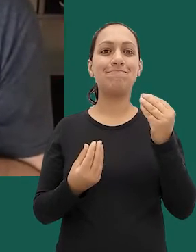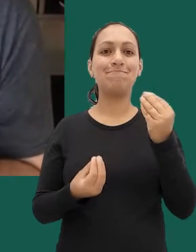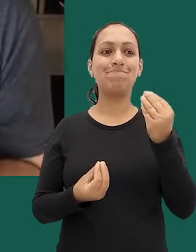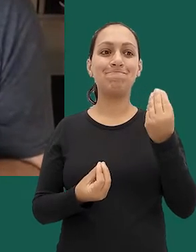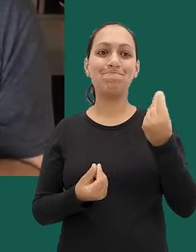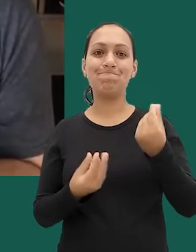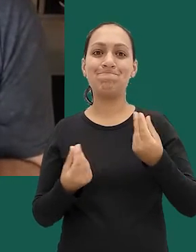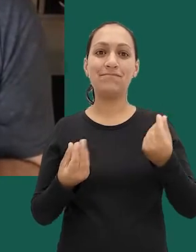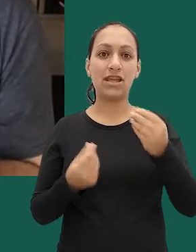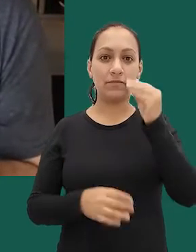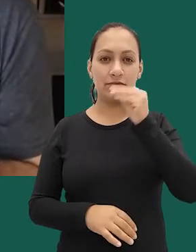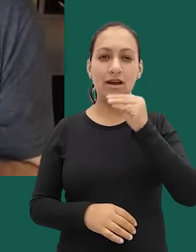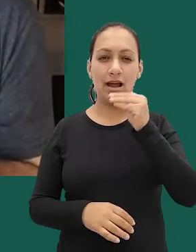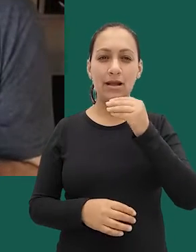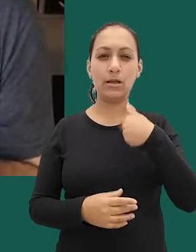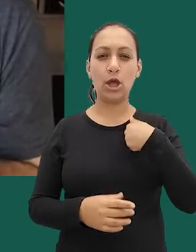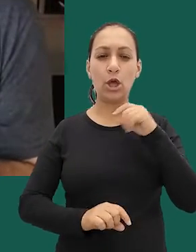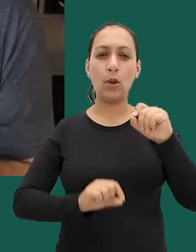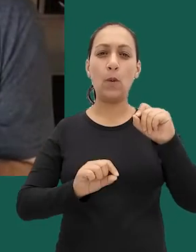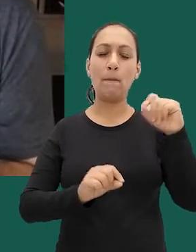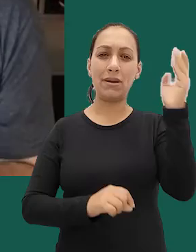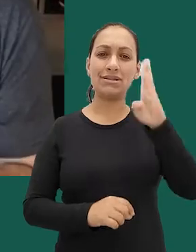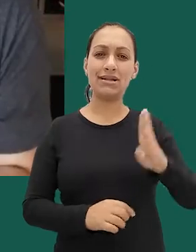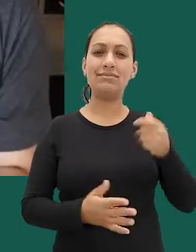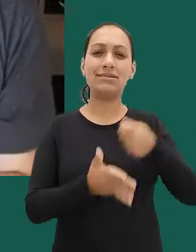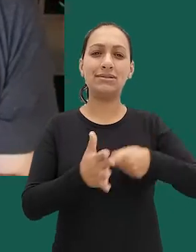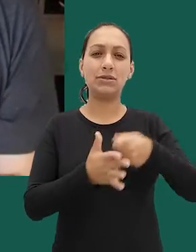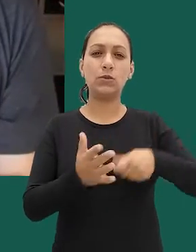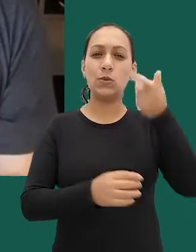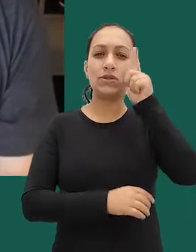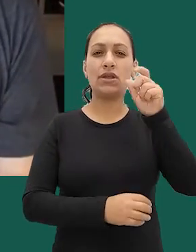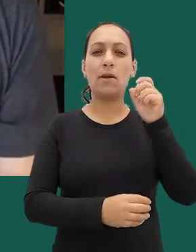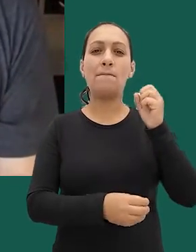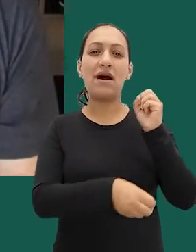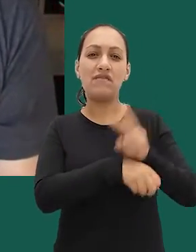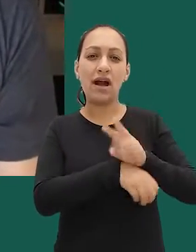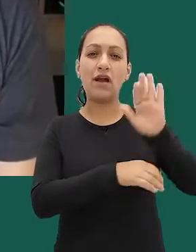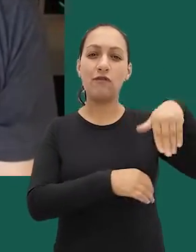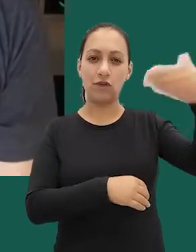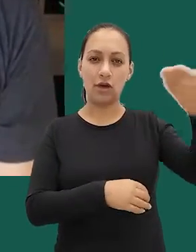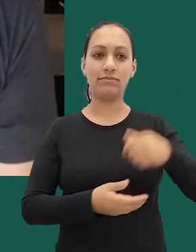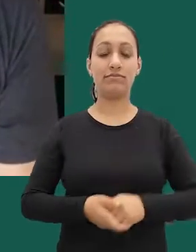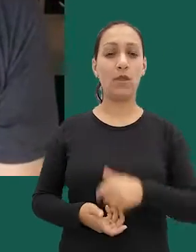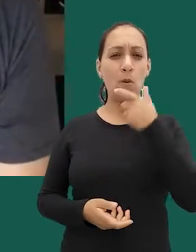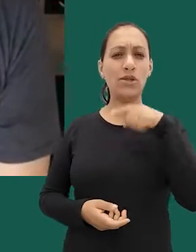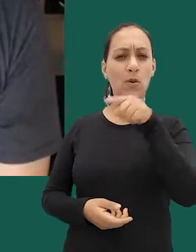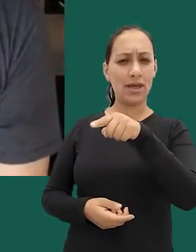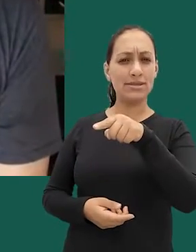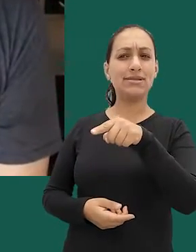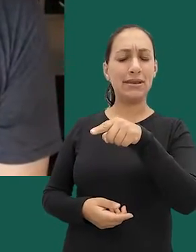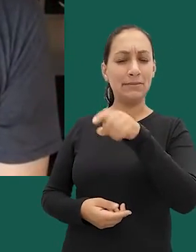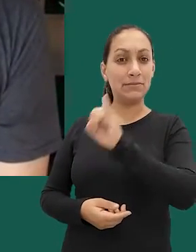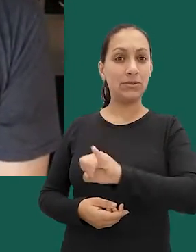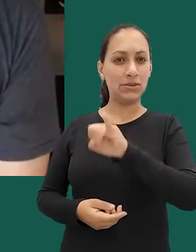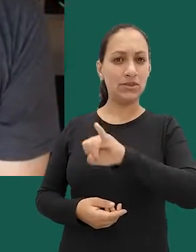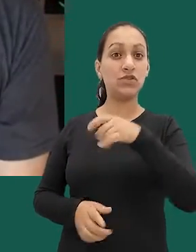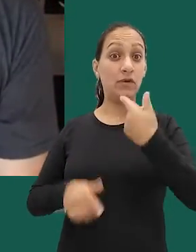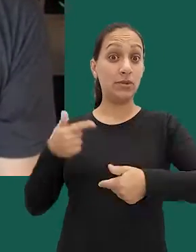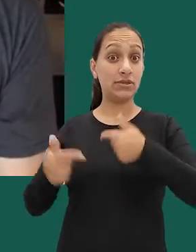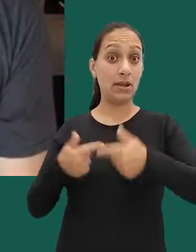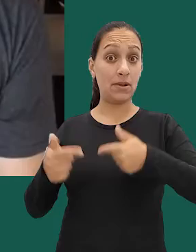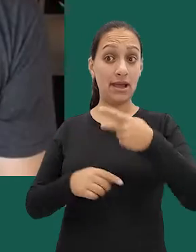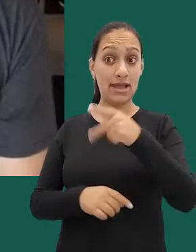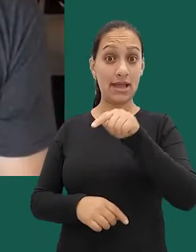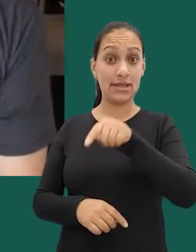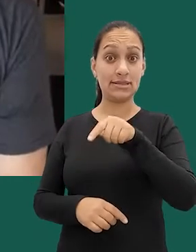é o pior inimigo do brasileiro tentando conseguir uma vaga fora. Eu acho que esse ponto é muito importante e a gente vai trabalhar muito no curso a parte